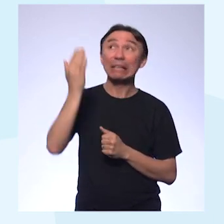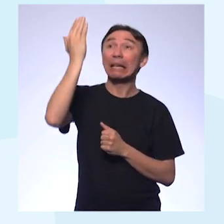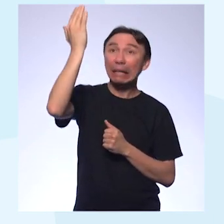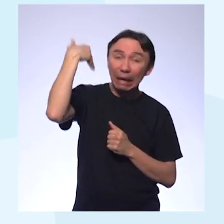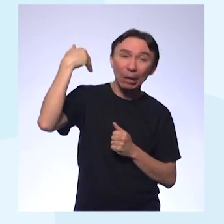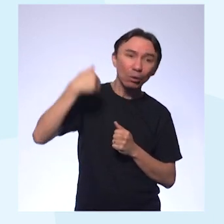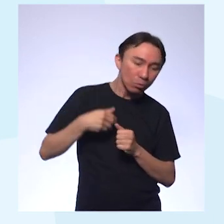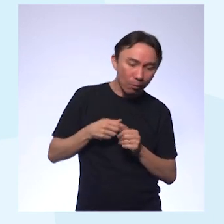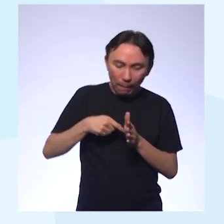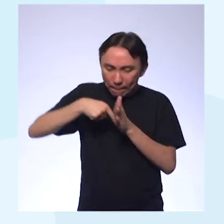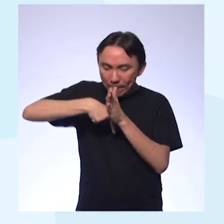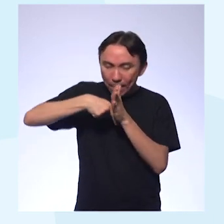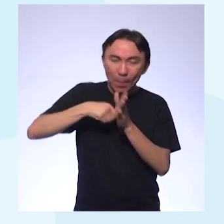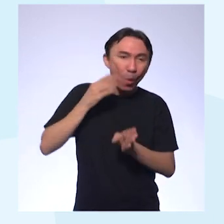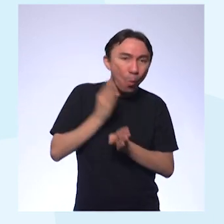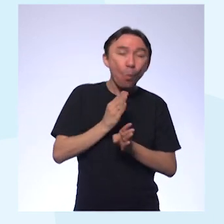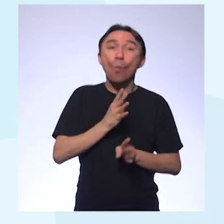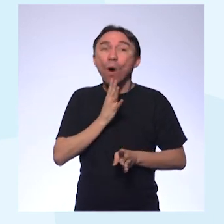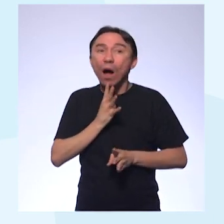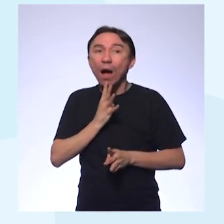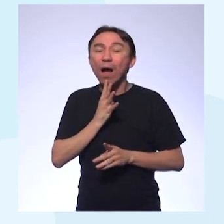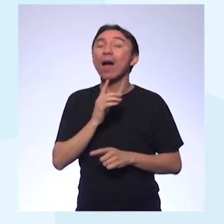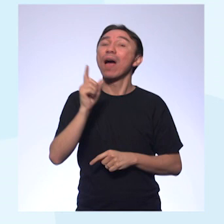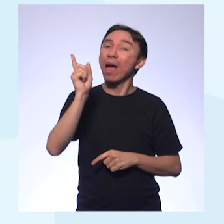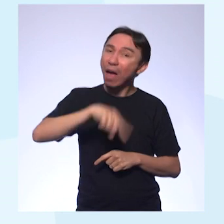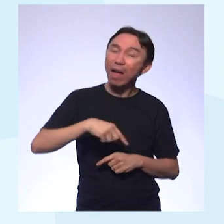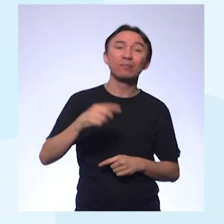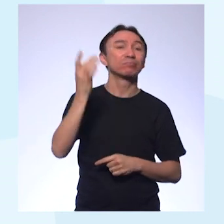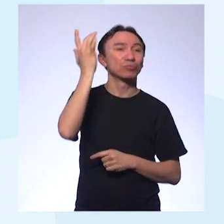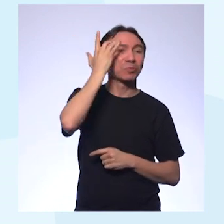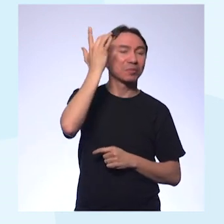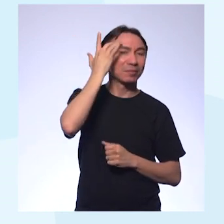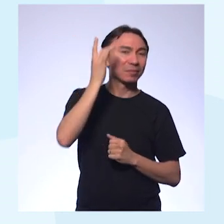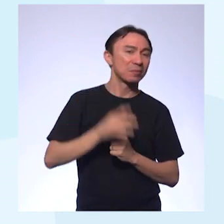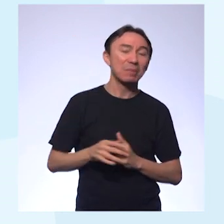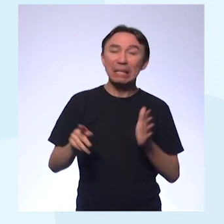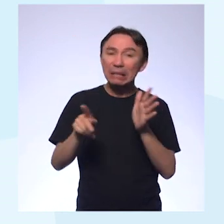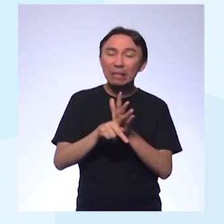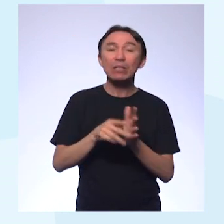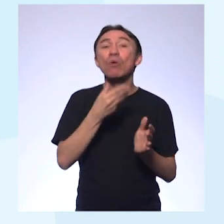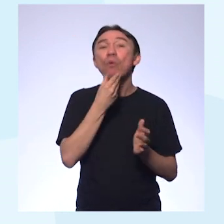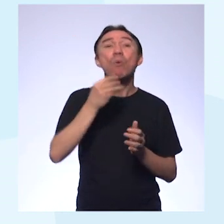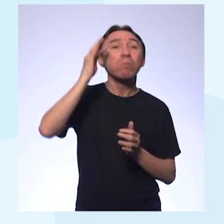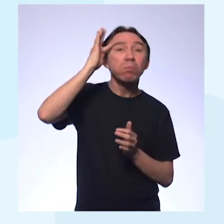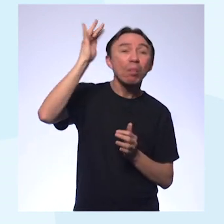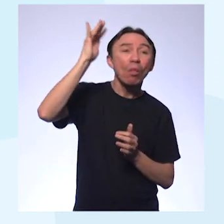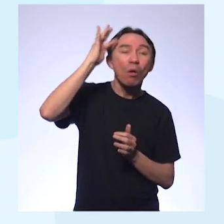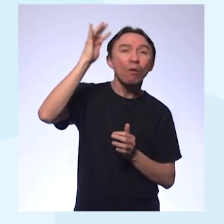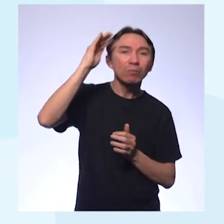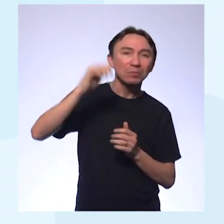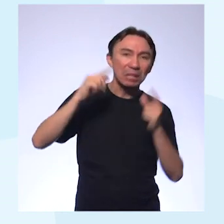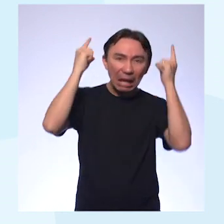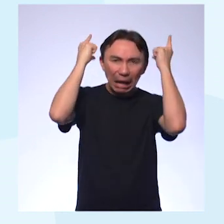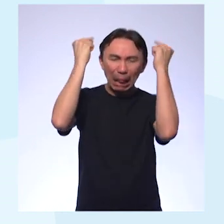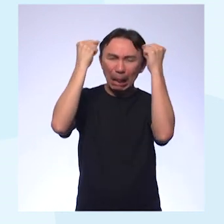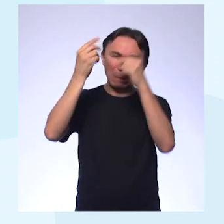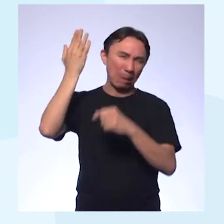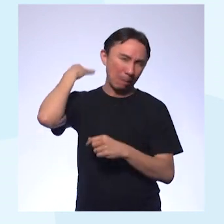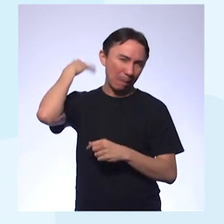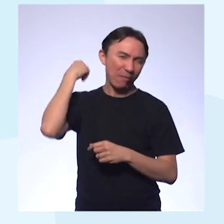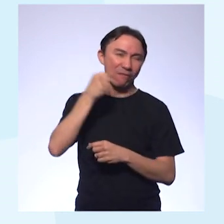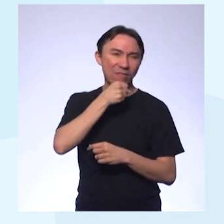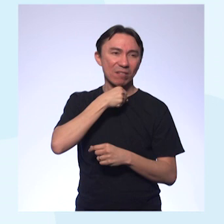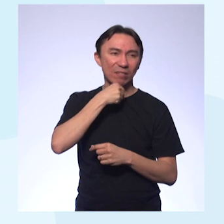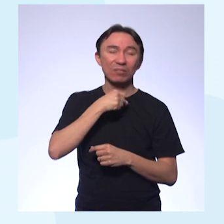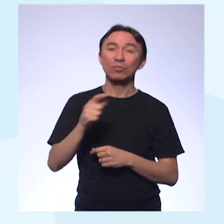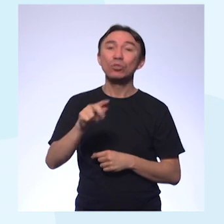o começo de toda sabedoria, que é de um filósofo grego, né, grego antigo,